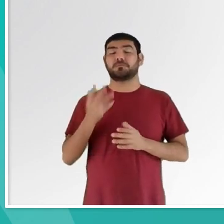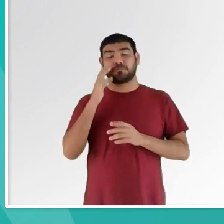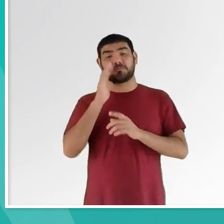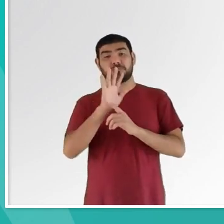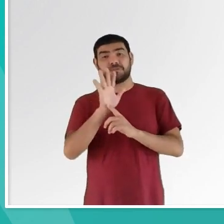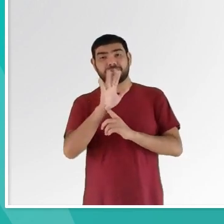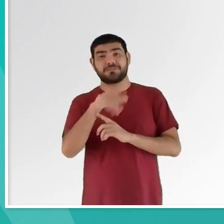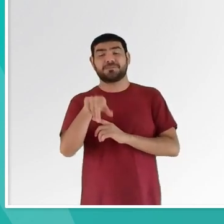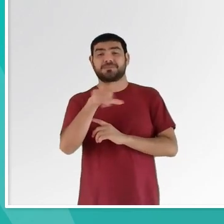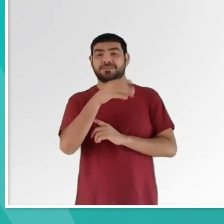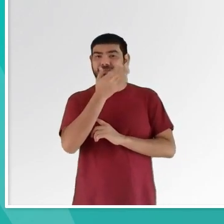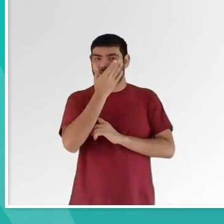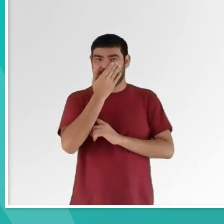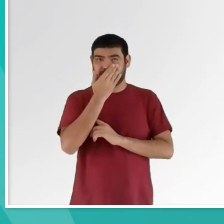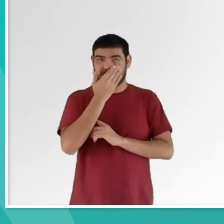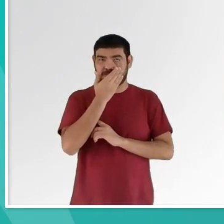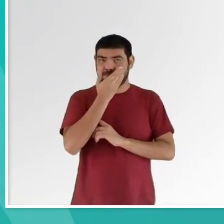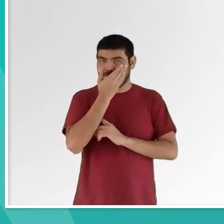para vocês.